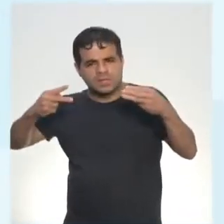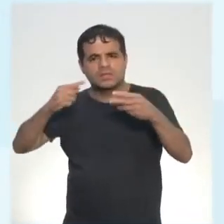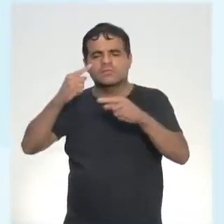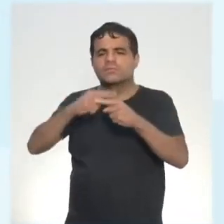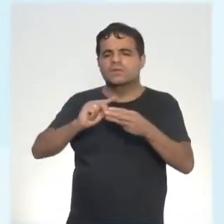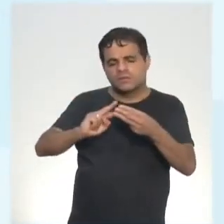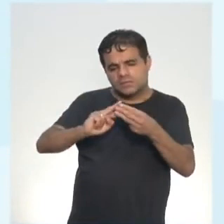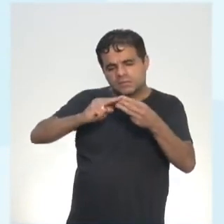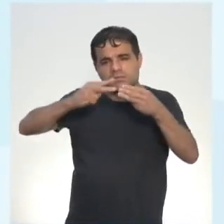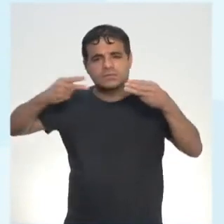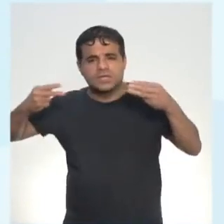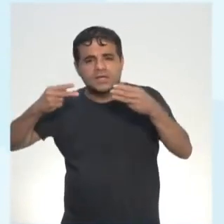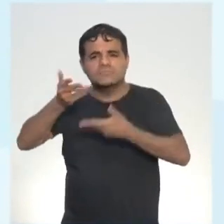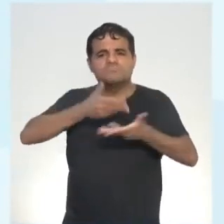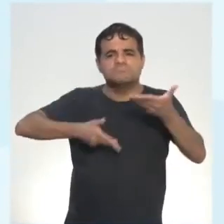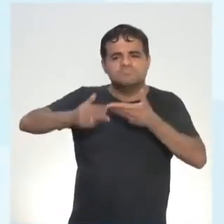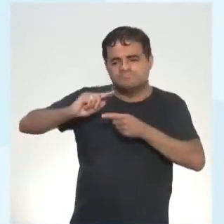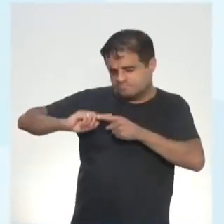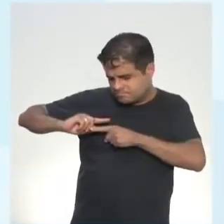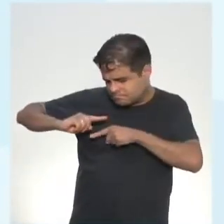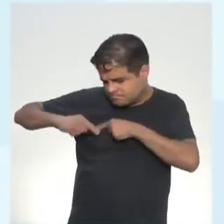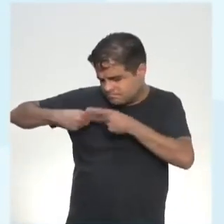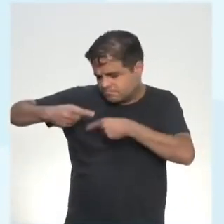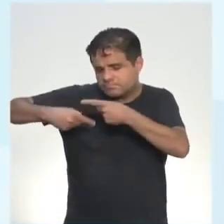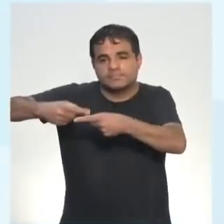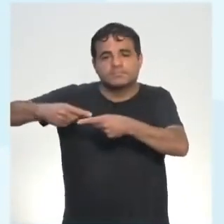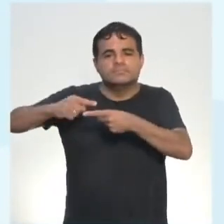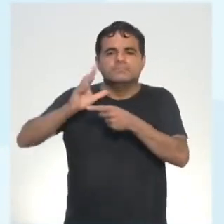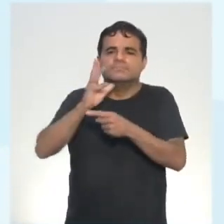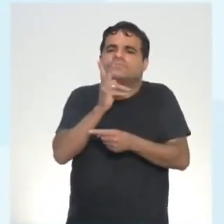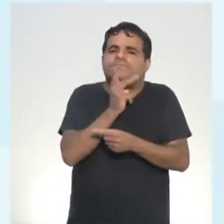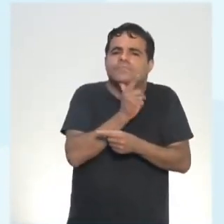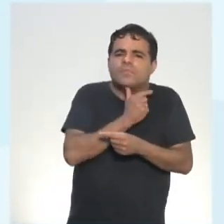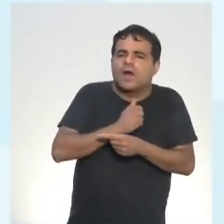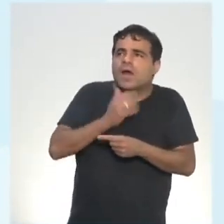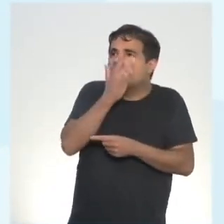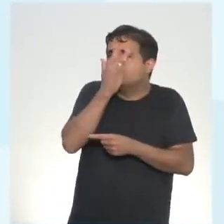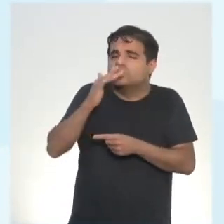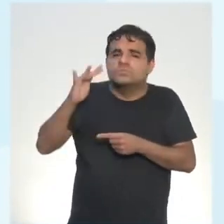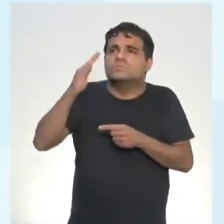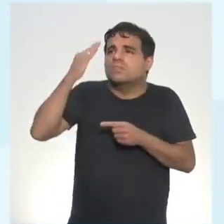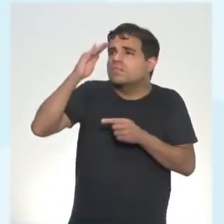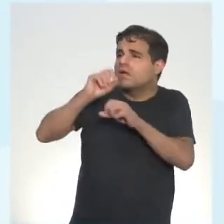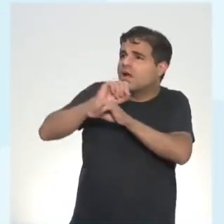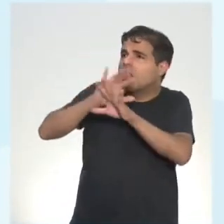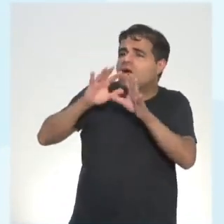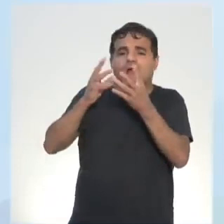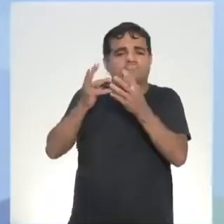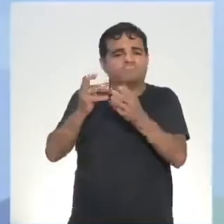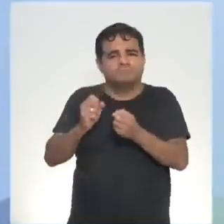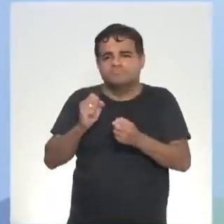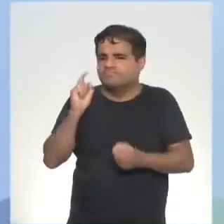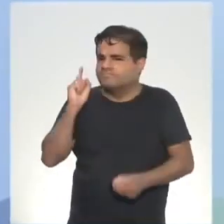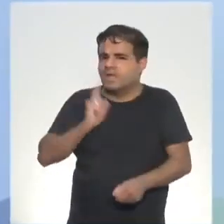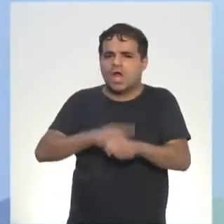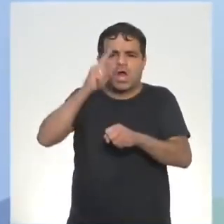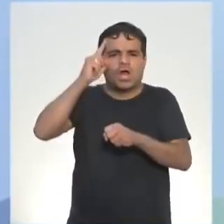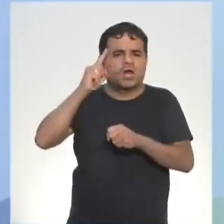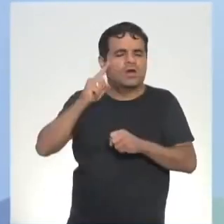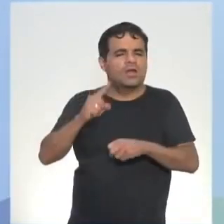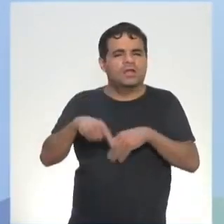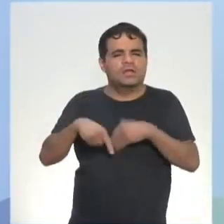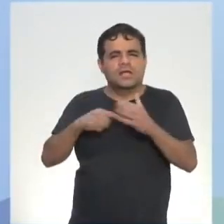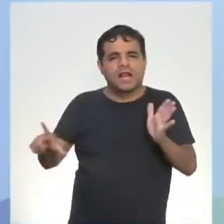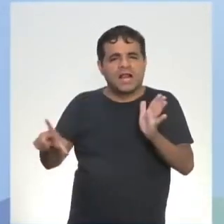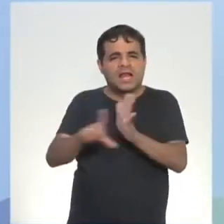à hereditariedade, elas demoraram tanto para serem reconhecidas? Ela não foi reconhecida aí de imediato, né, as